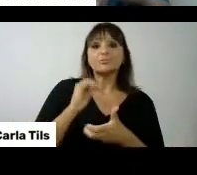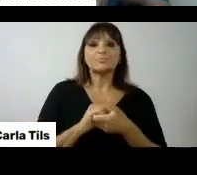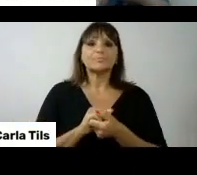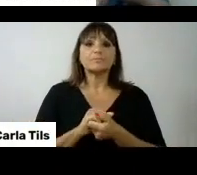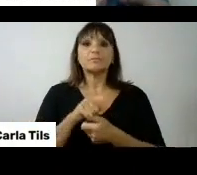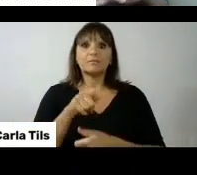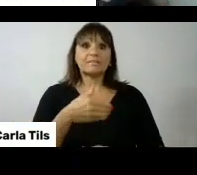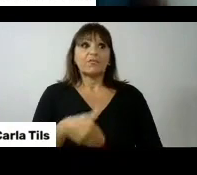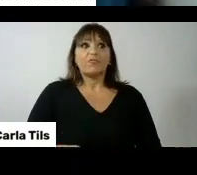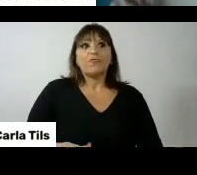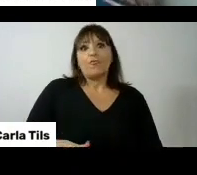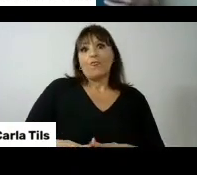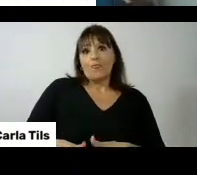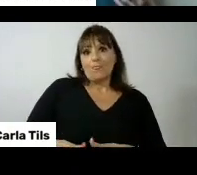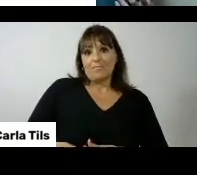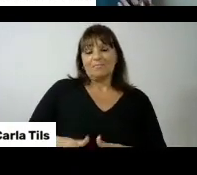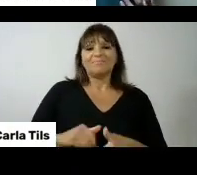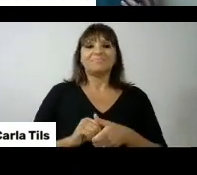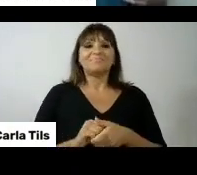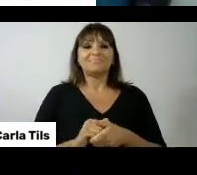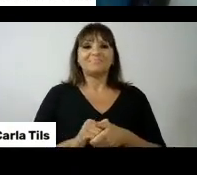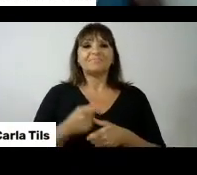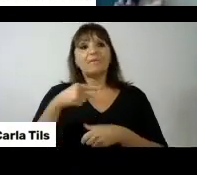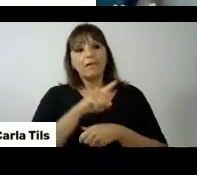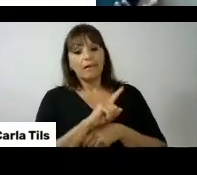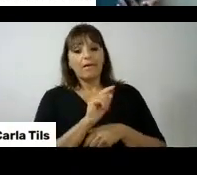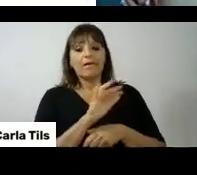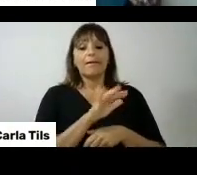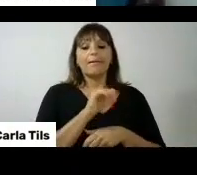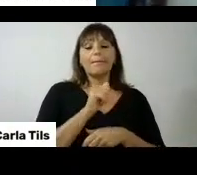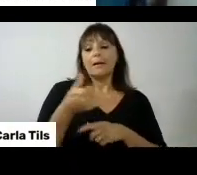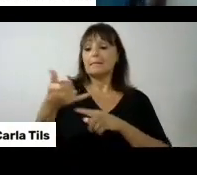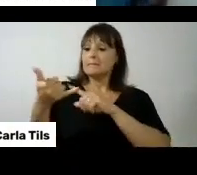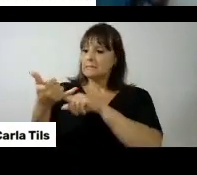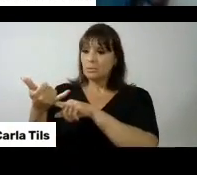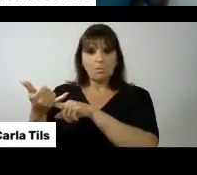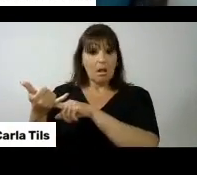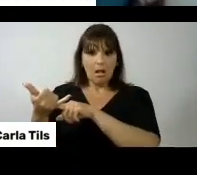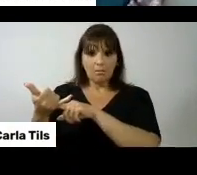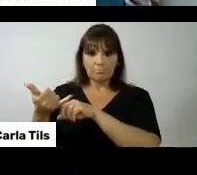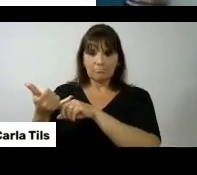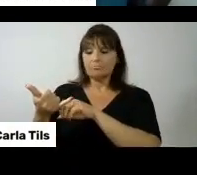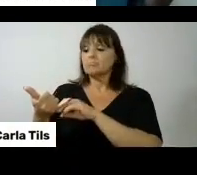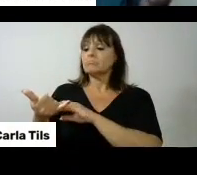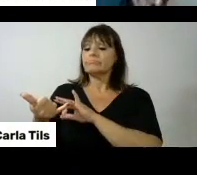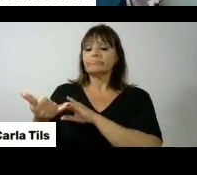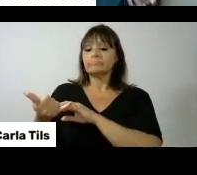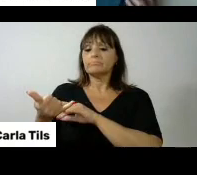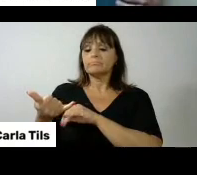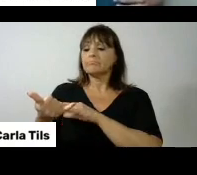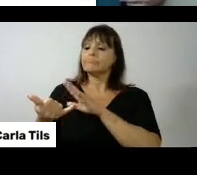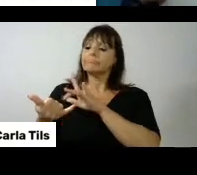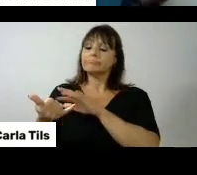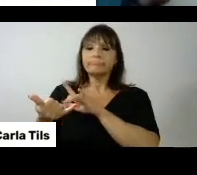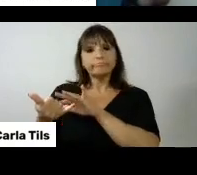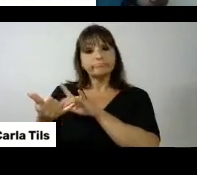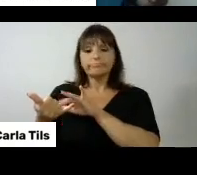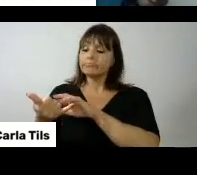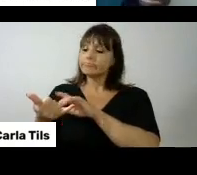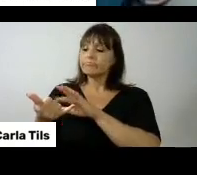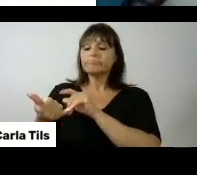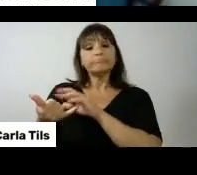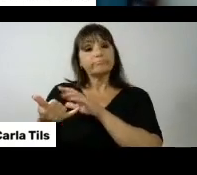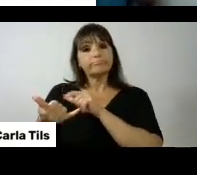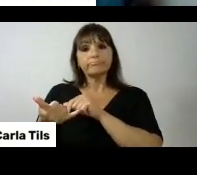fome. Você vai lá, pega o seu celular, começa a navegar nele e